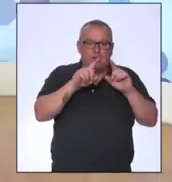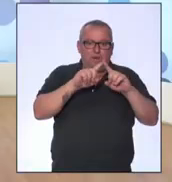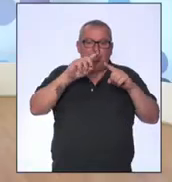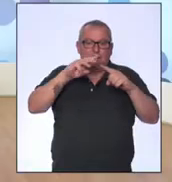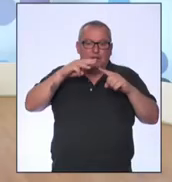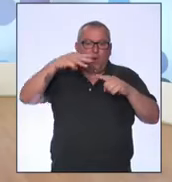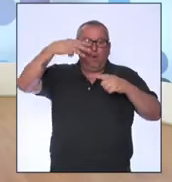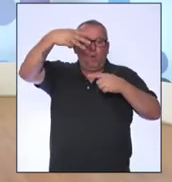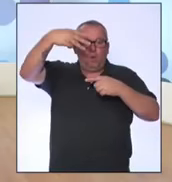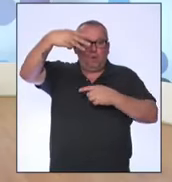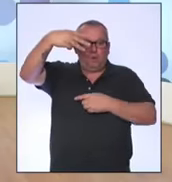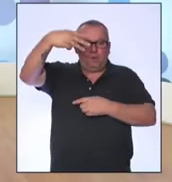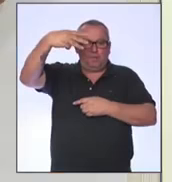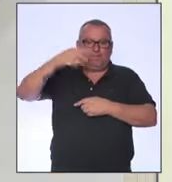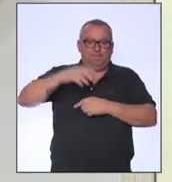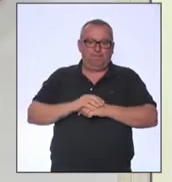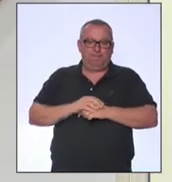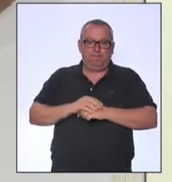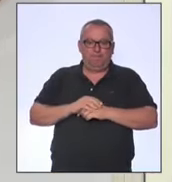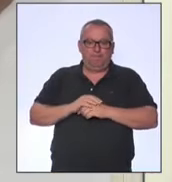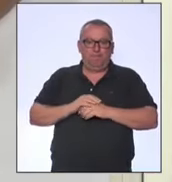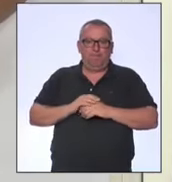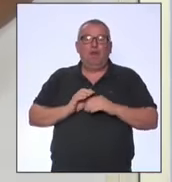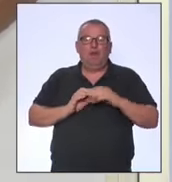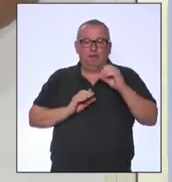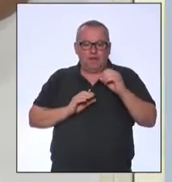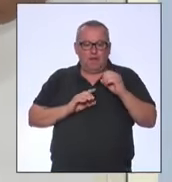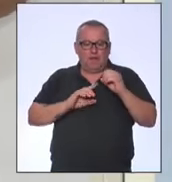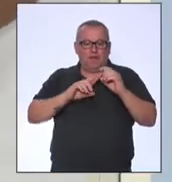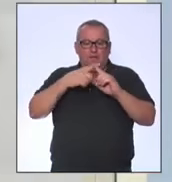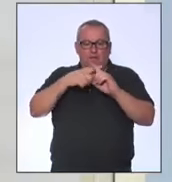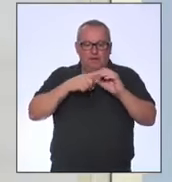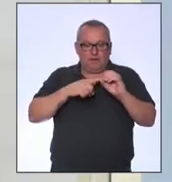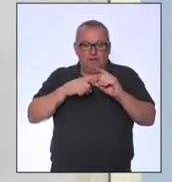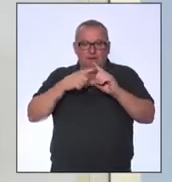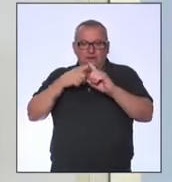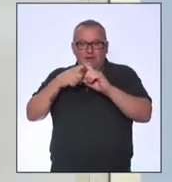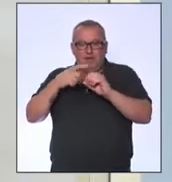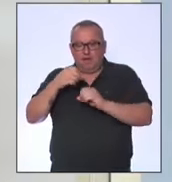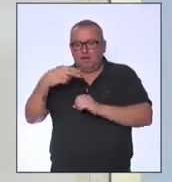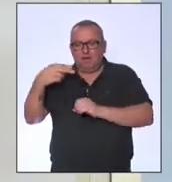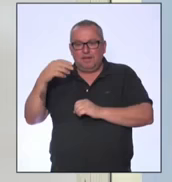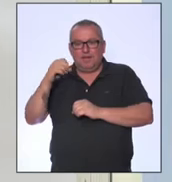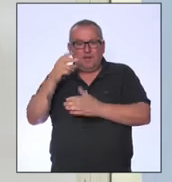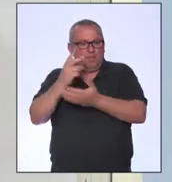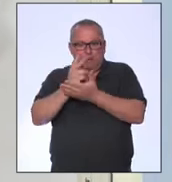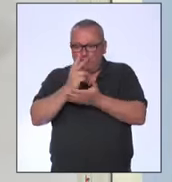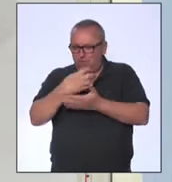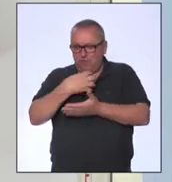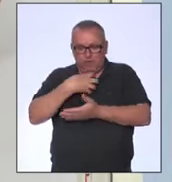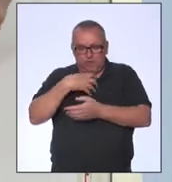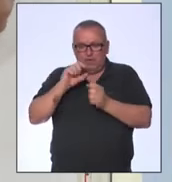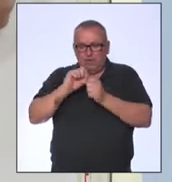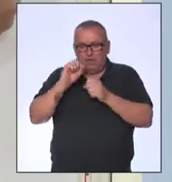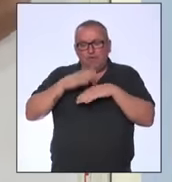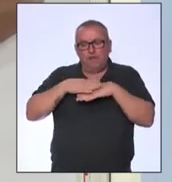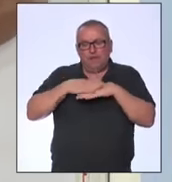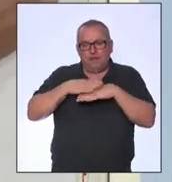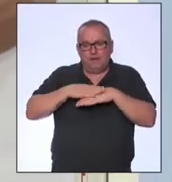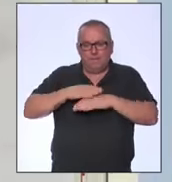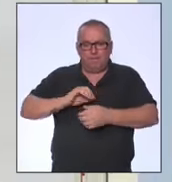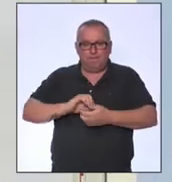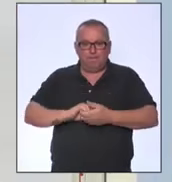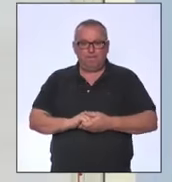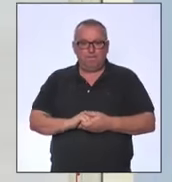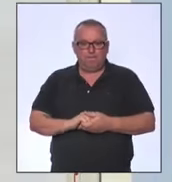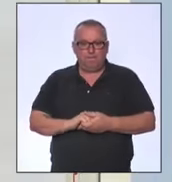né? Então, aqui no caso, ficaria 0 vezes 0 vezes 0, que vai dar 0 também. 1 vezes 1 vezes 1, que vai